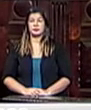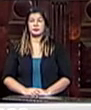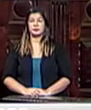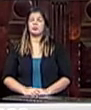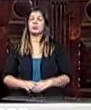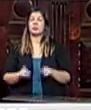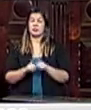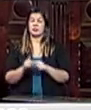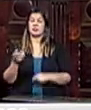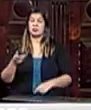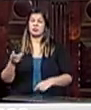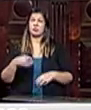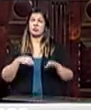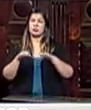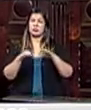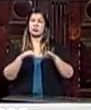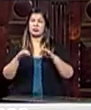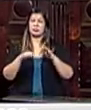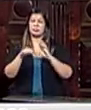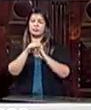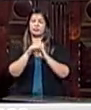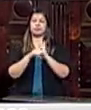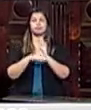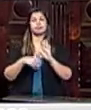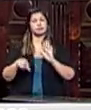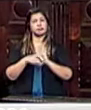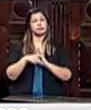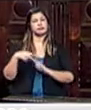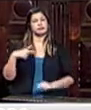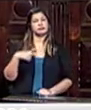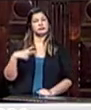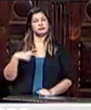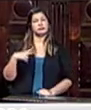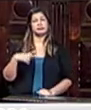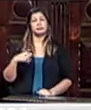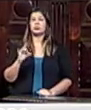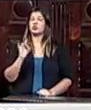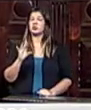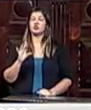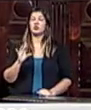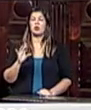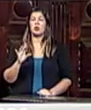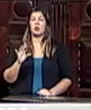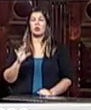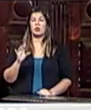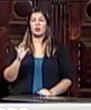de privatização que somente poupou